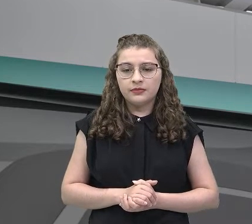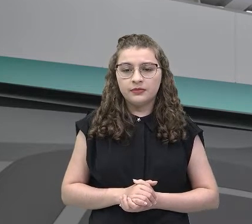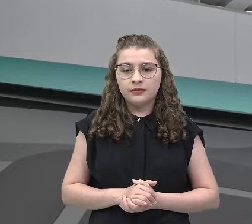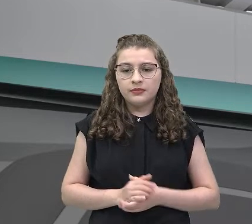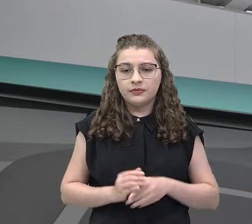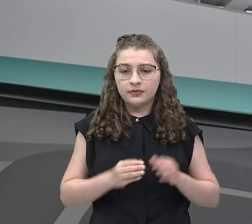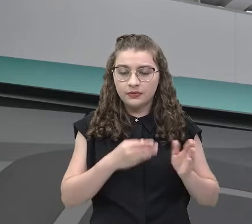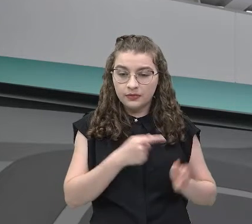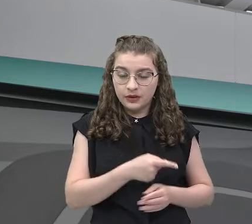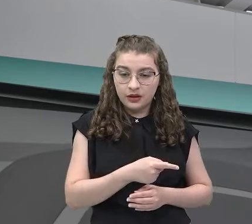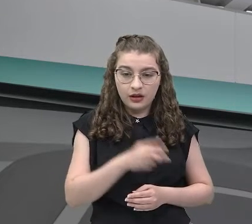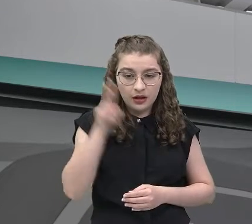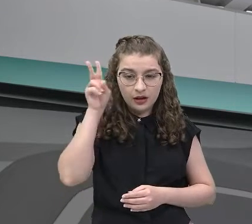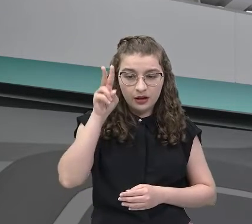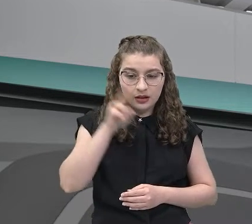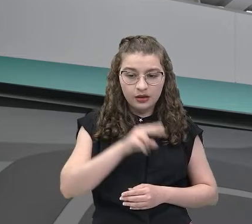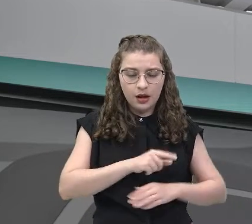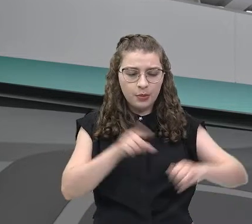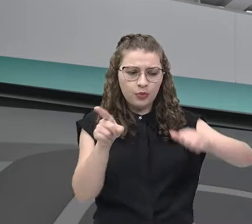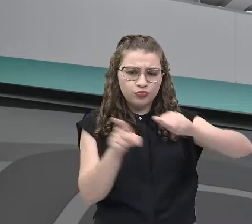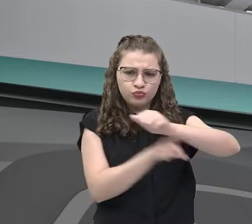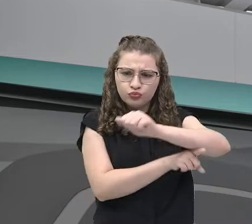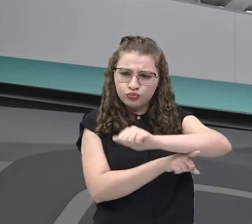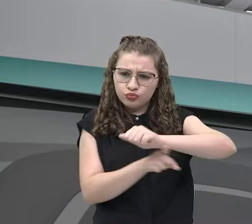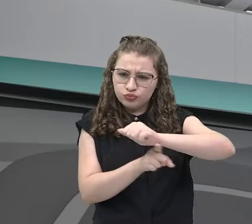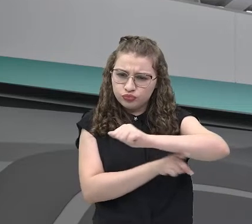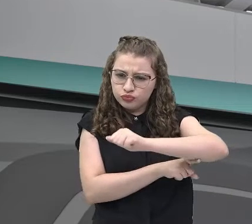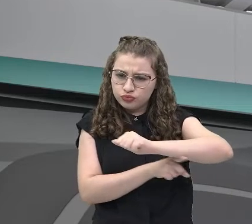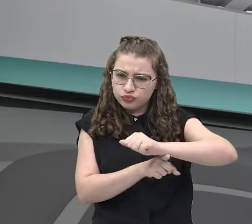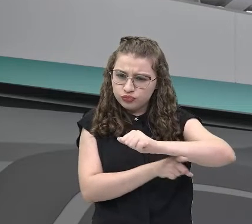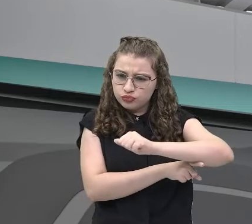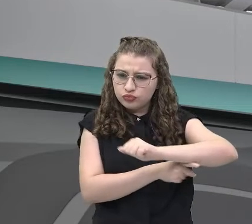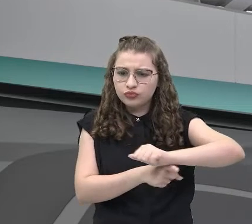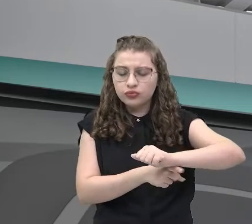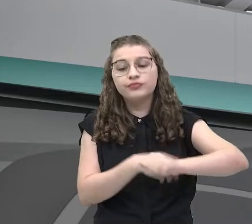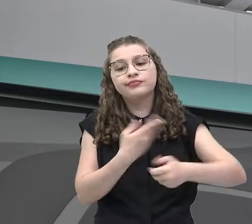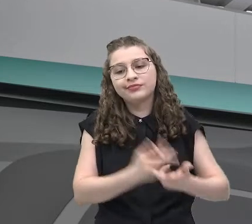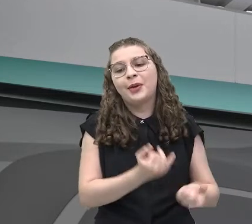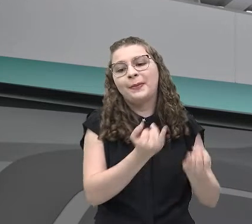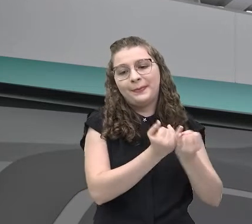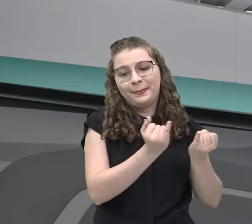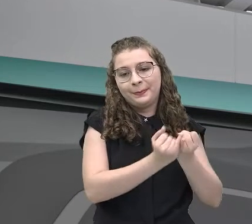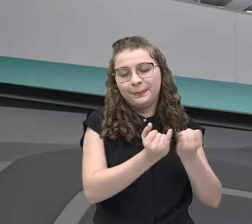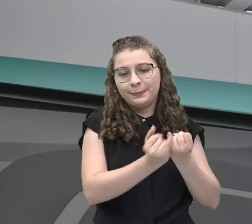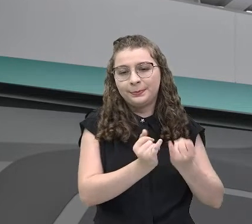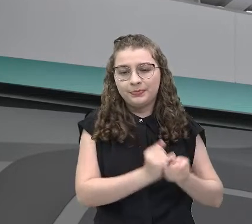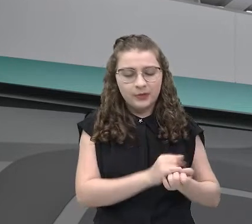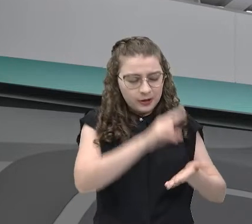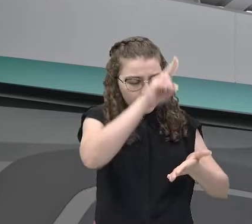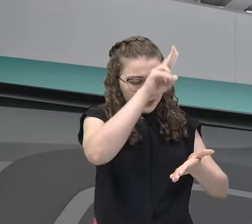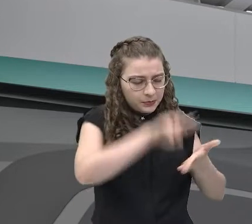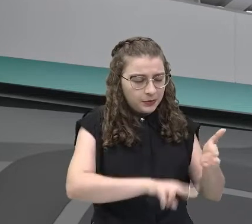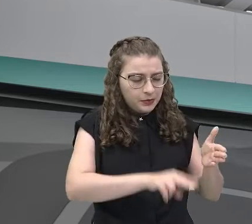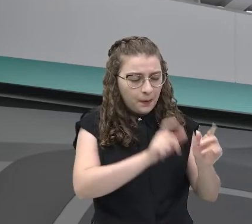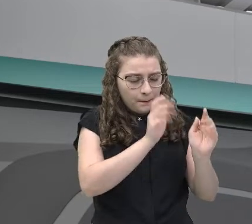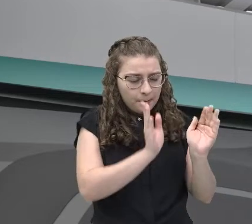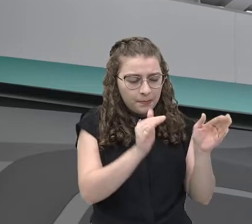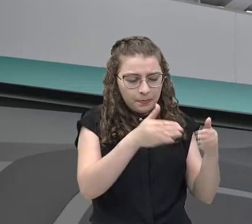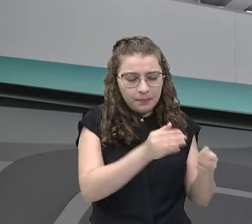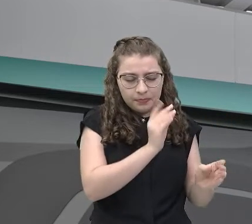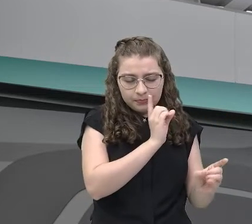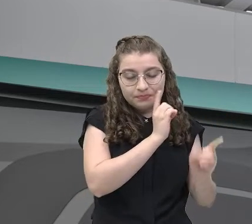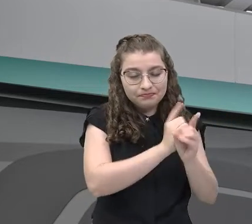né? Lembra do verbo escanear, que a gente usa lá na impressora? Pois é. Então, ele procura informações